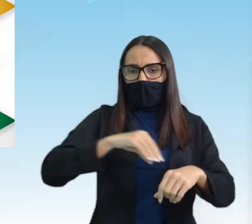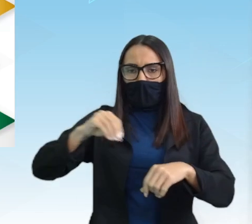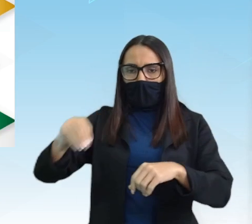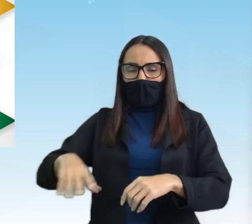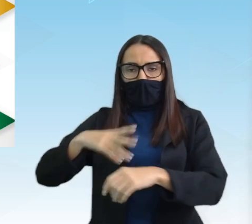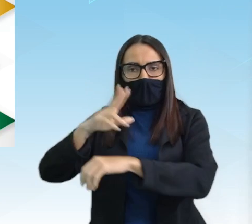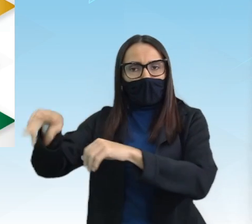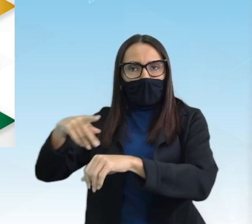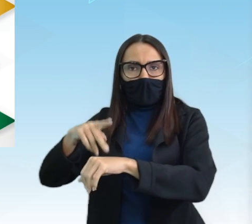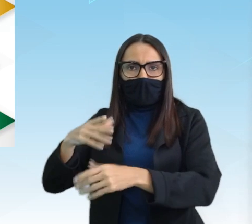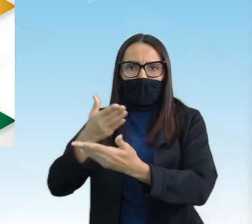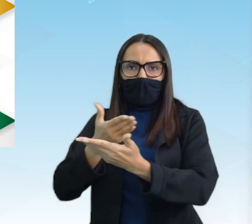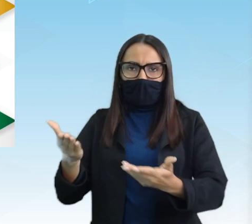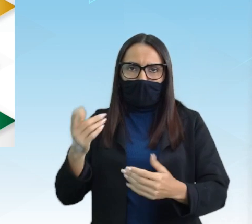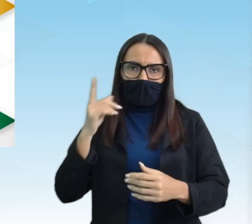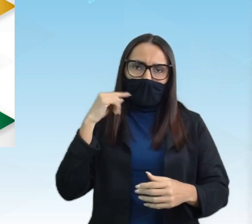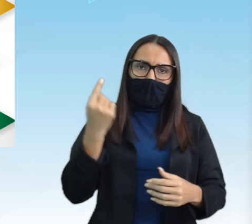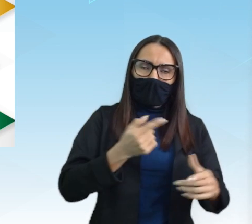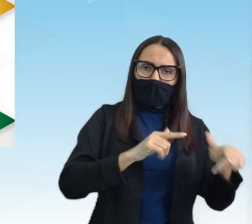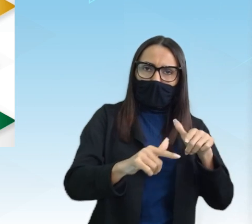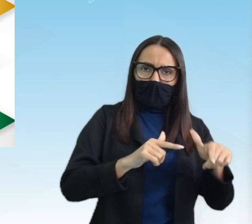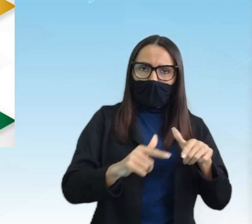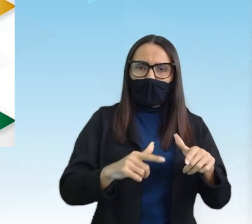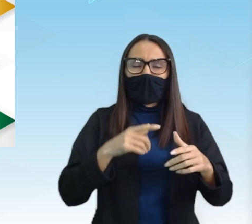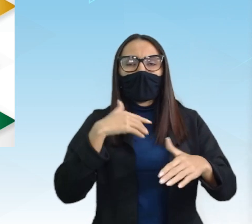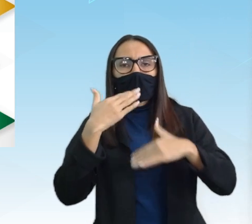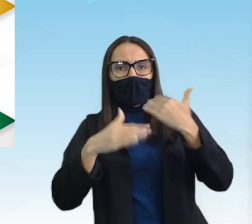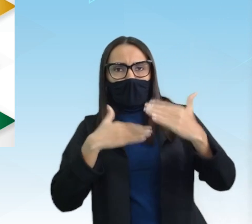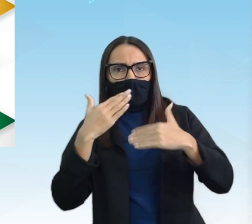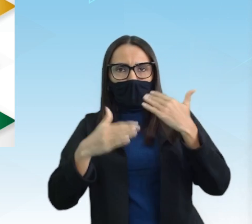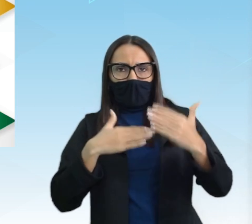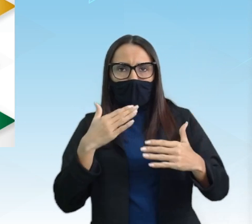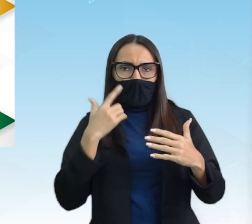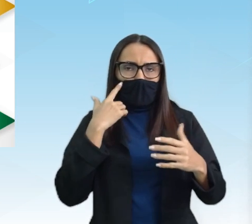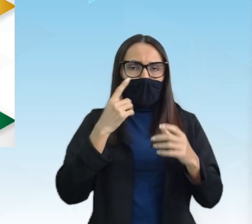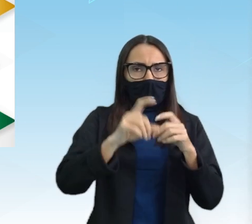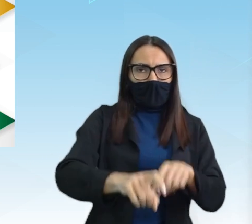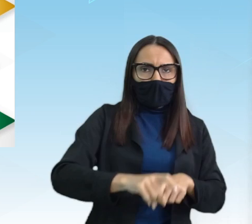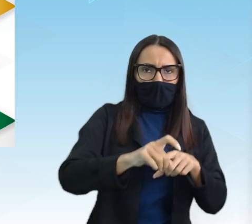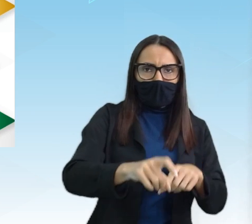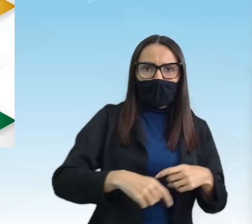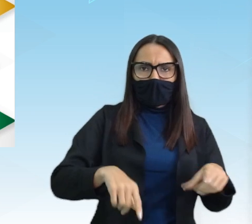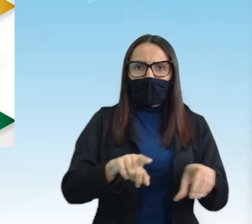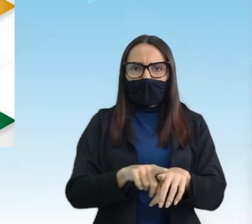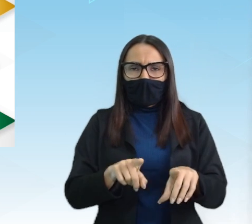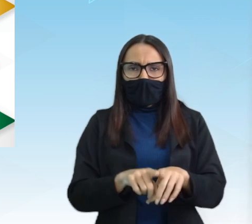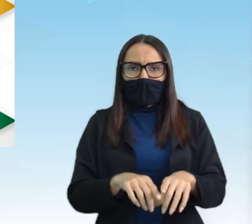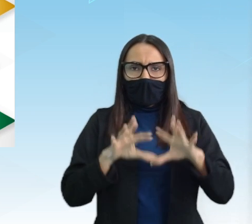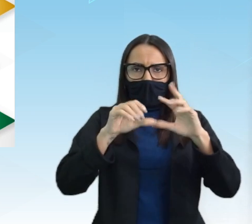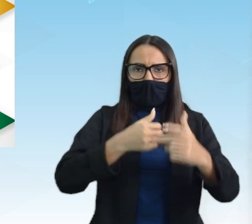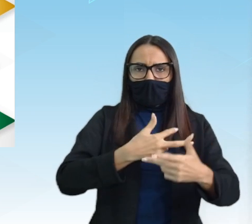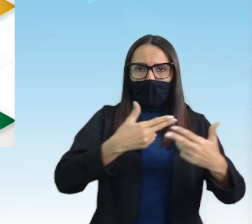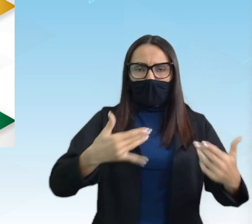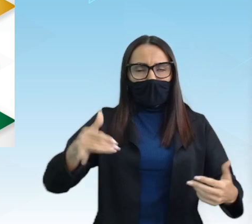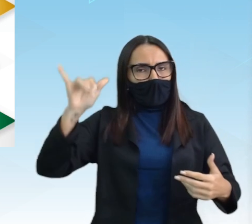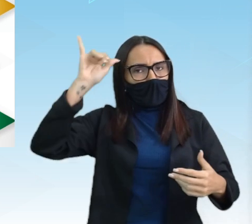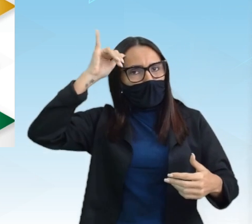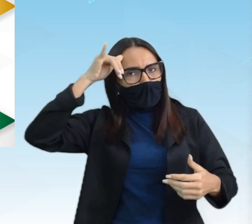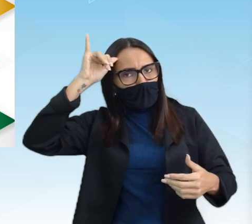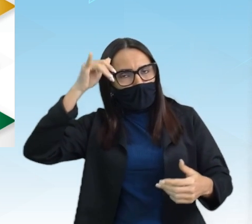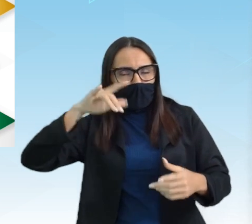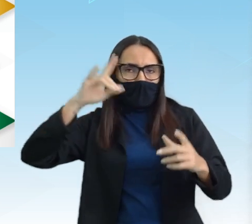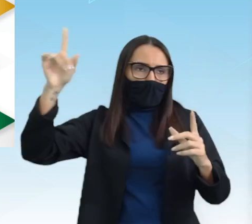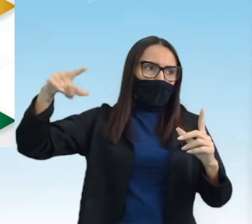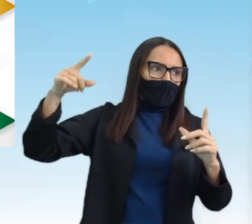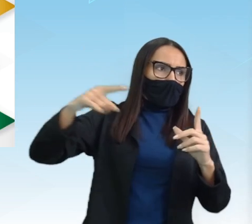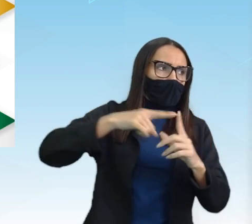mercado interno. Então, a nossa atividade econômica desenvolvida nas áreas rurais e também na criação de animais como o gado, ainda tem o objetivo